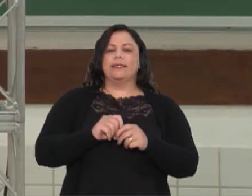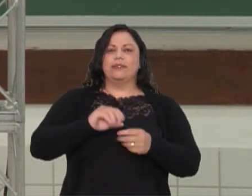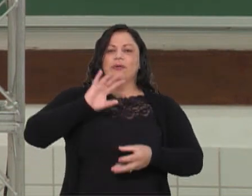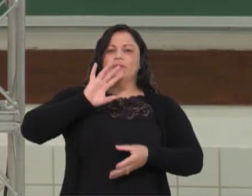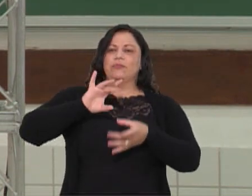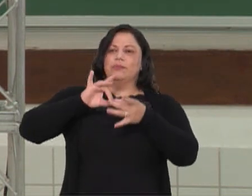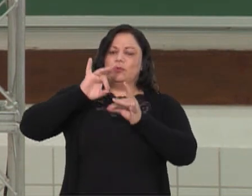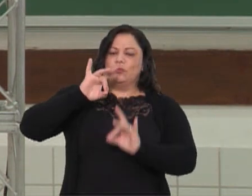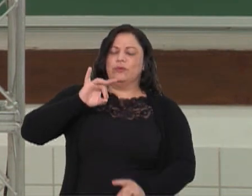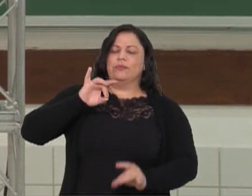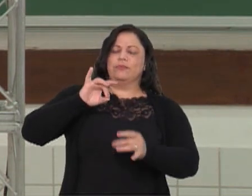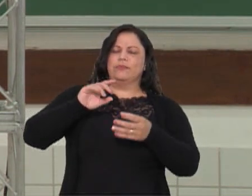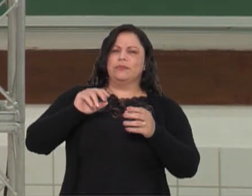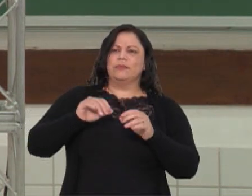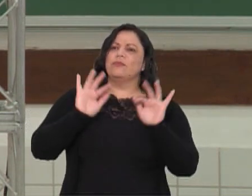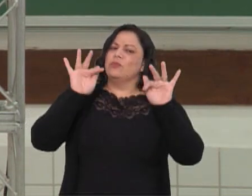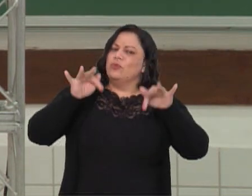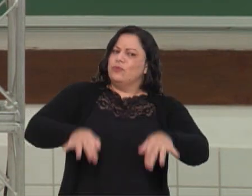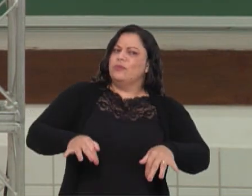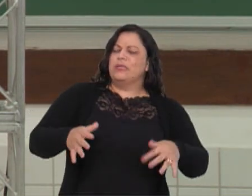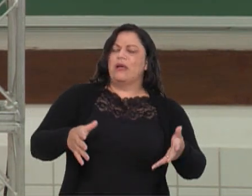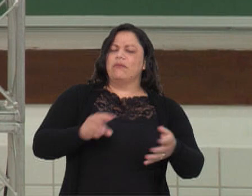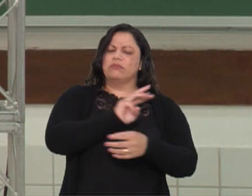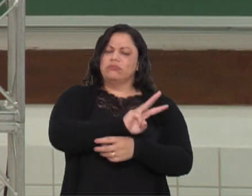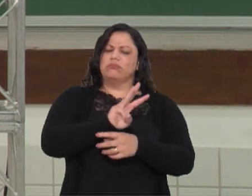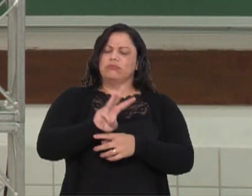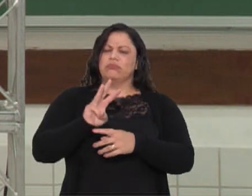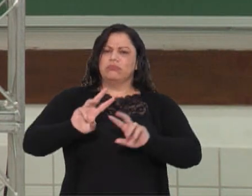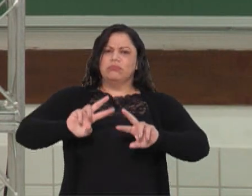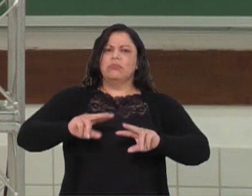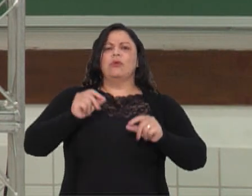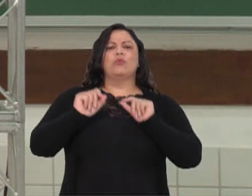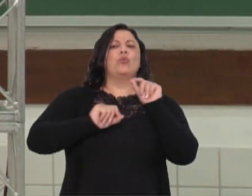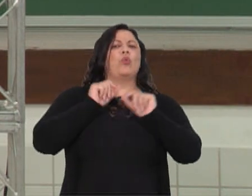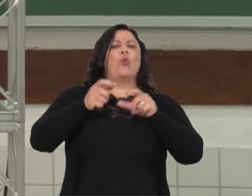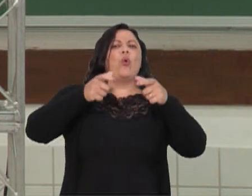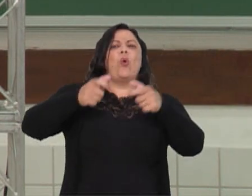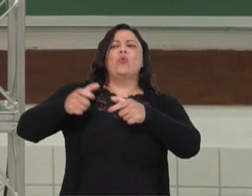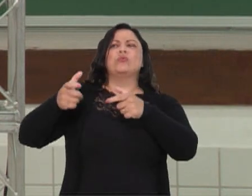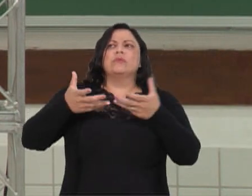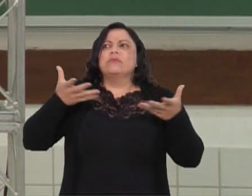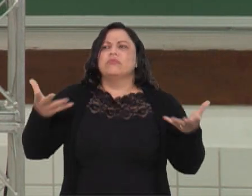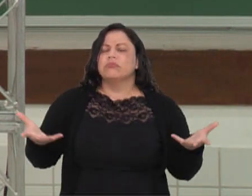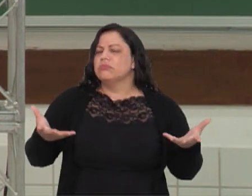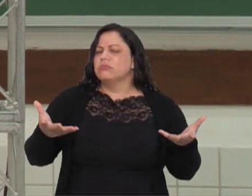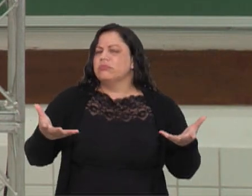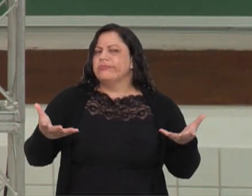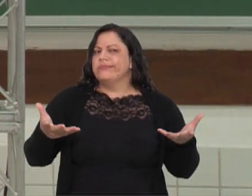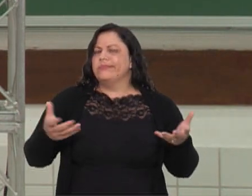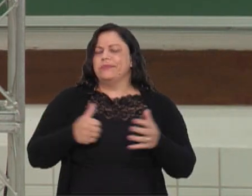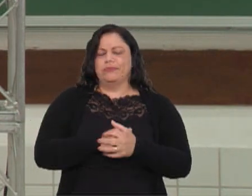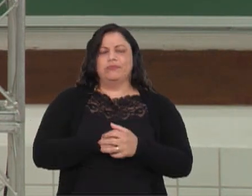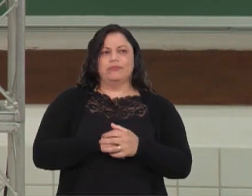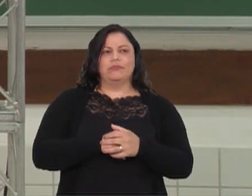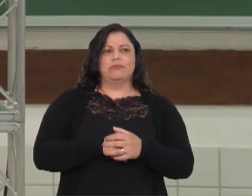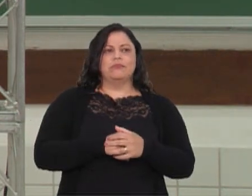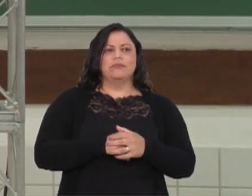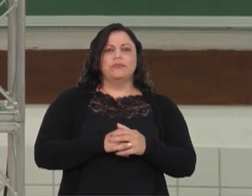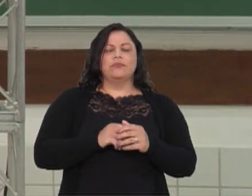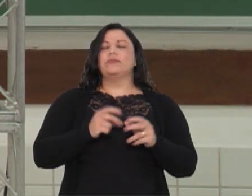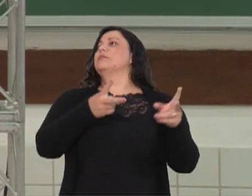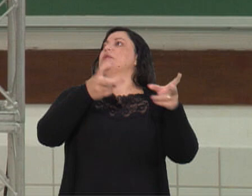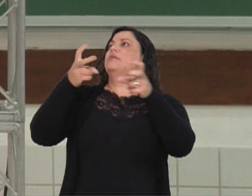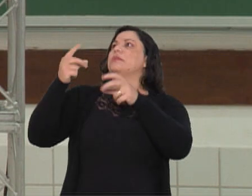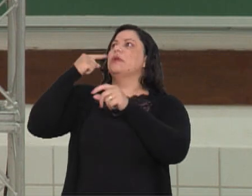desenvolvimento. Mas sempre no final do texto vocês vão ter a fonte, de onde aquele texto foi retirado. Observe aqui,